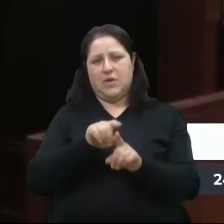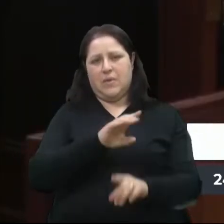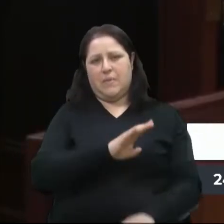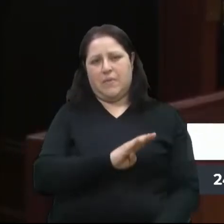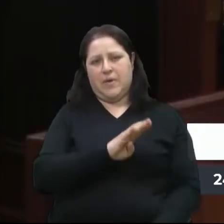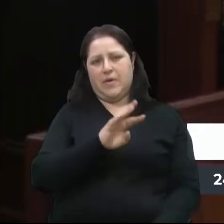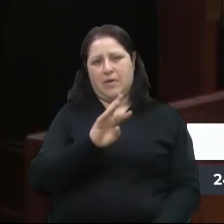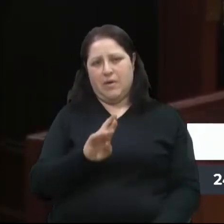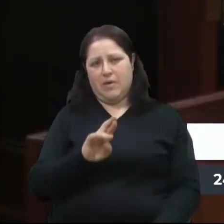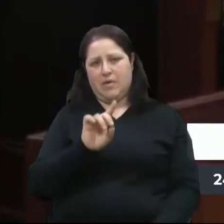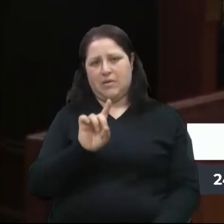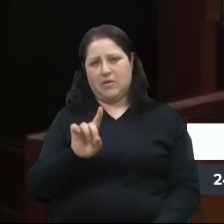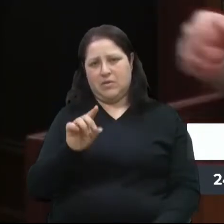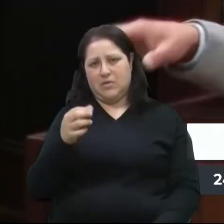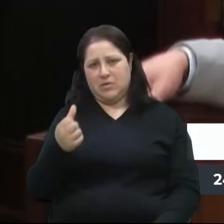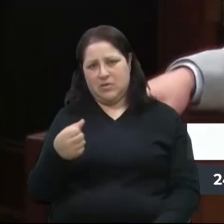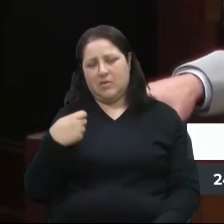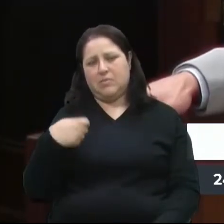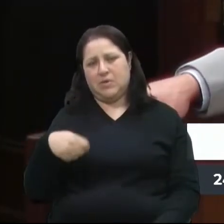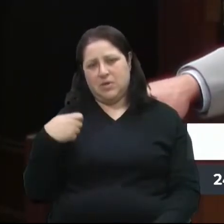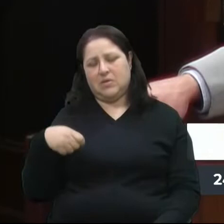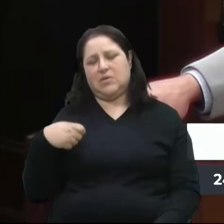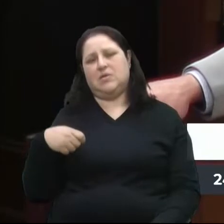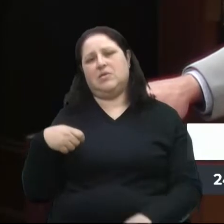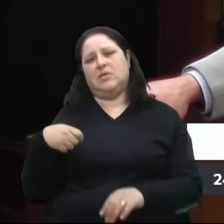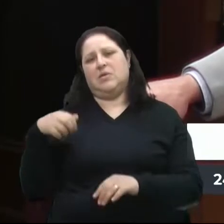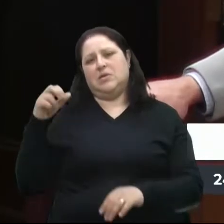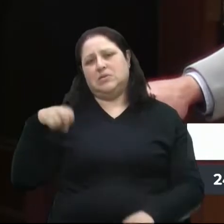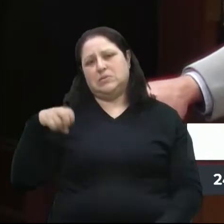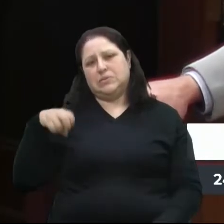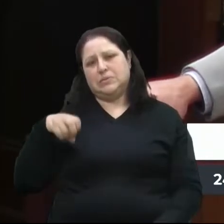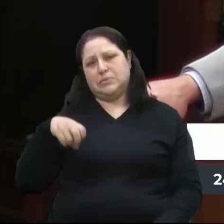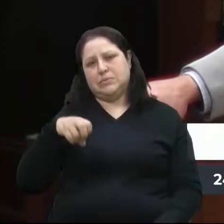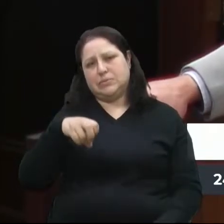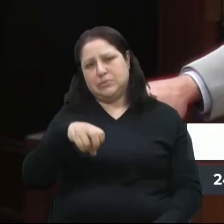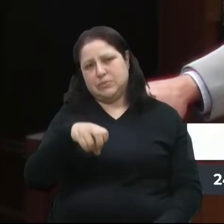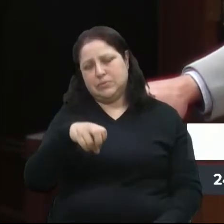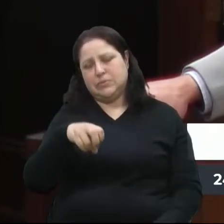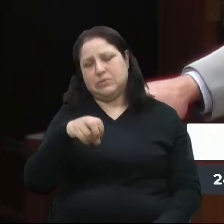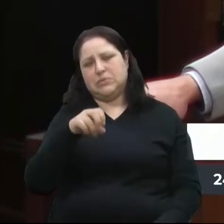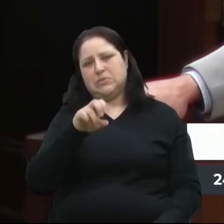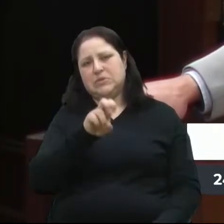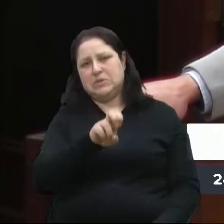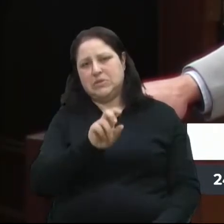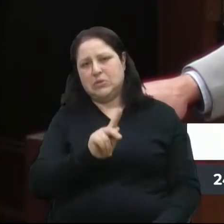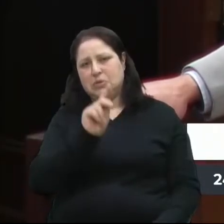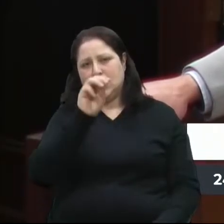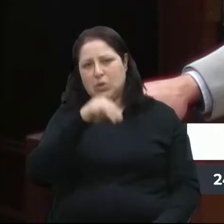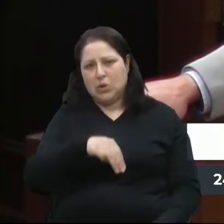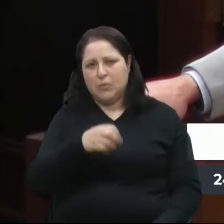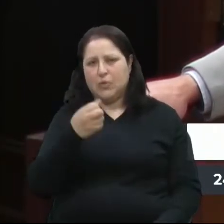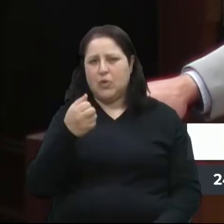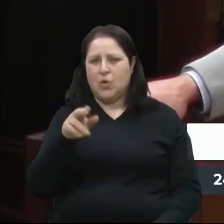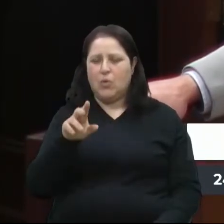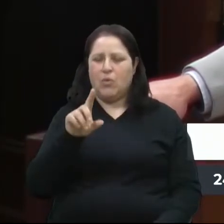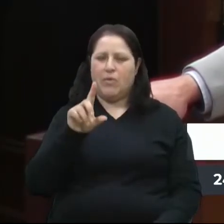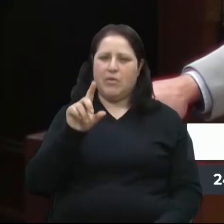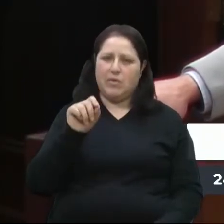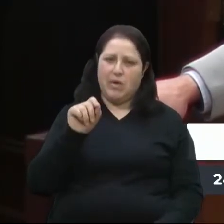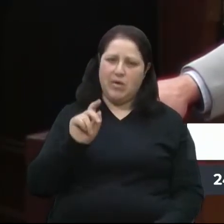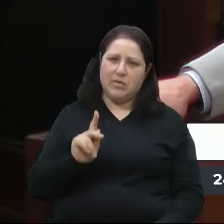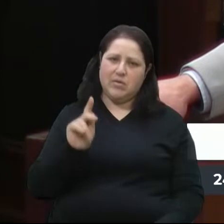se deslocar a pé, andando aí 5, 10 quilômetros para chegar ao seu trabalho. Isto não pode